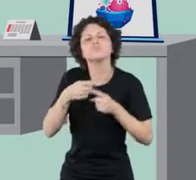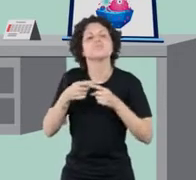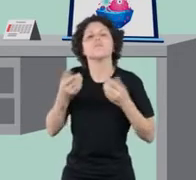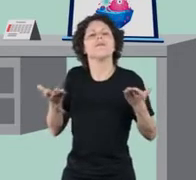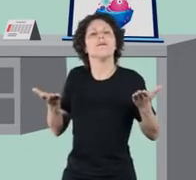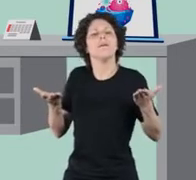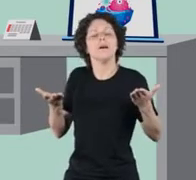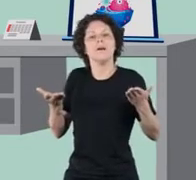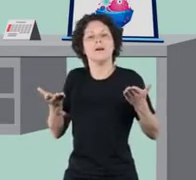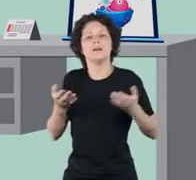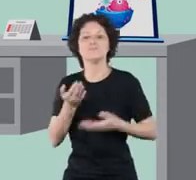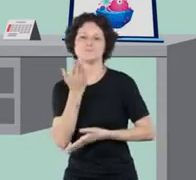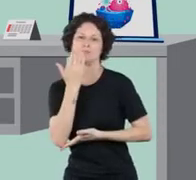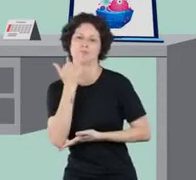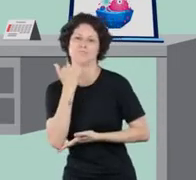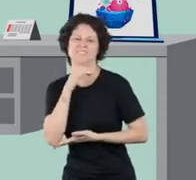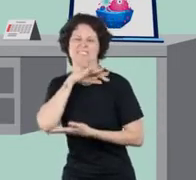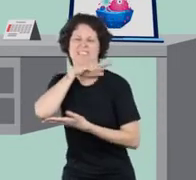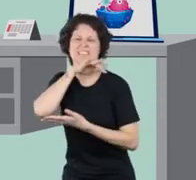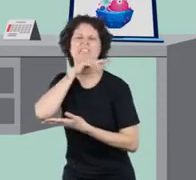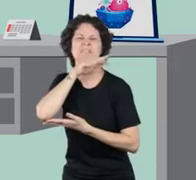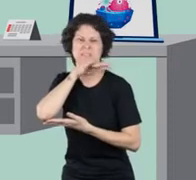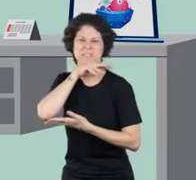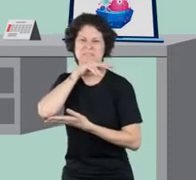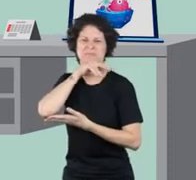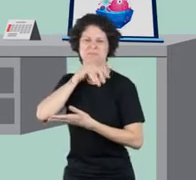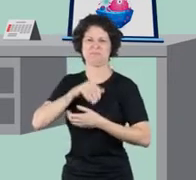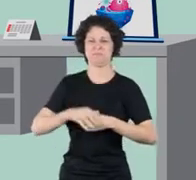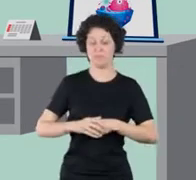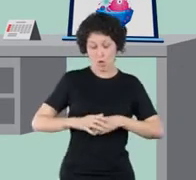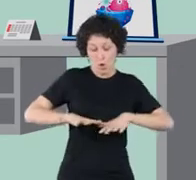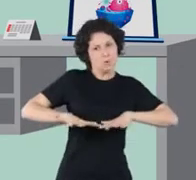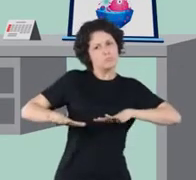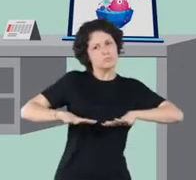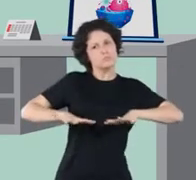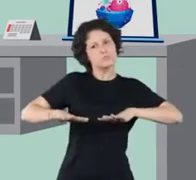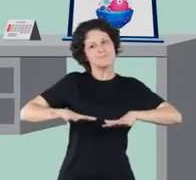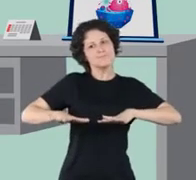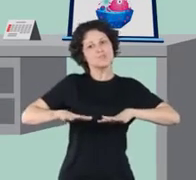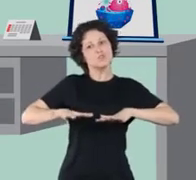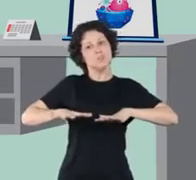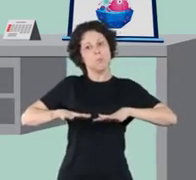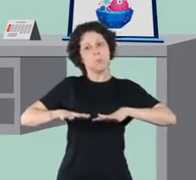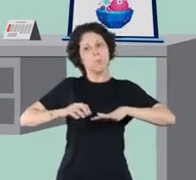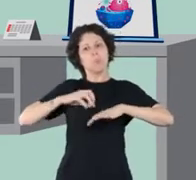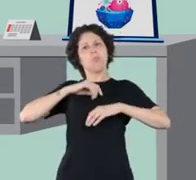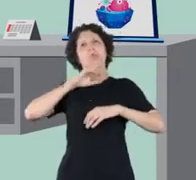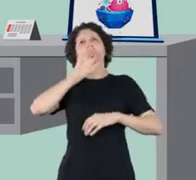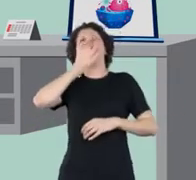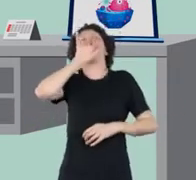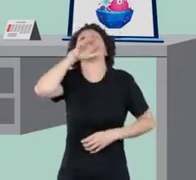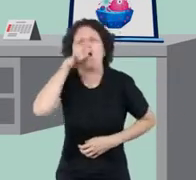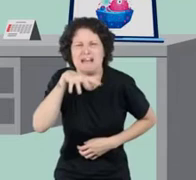o vômito é uma forma do nosso corpo rejeitar os alimentos que podem fazer mal para a gente. Nesse processo, o corpo também faz